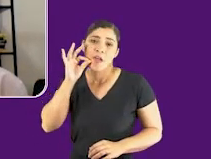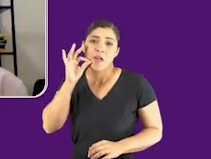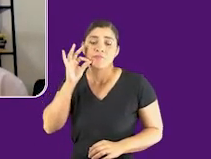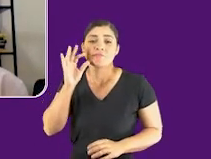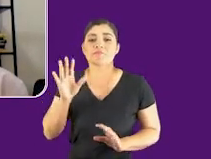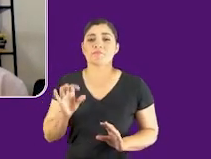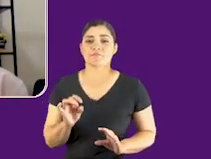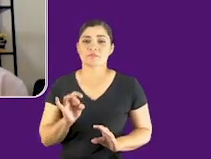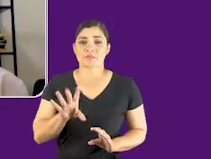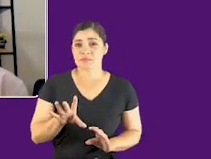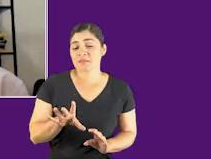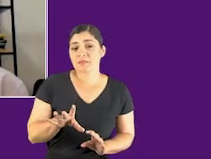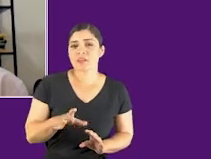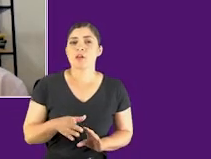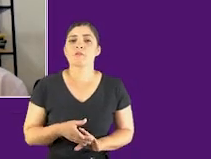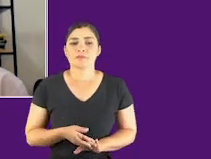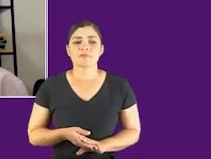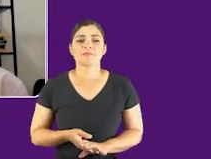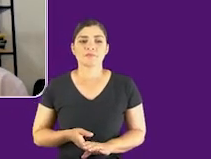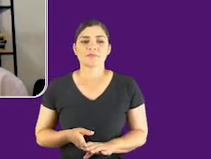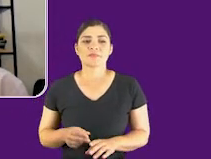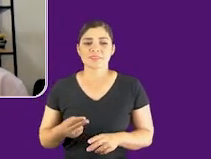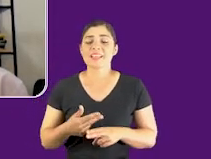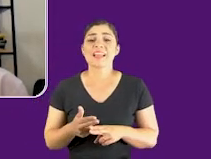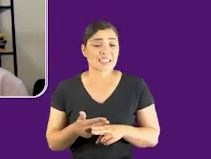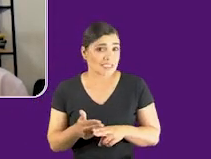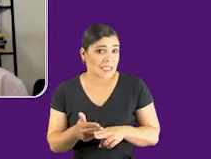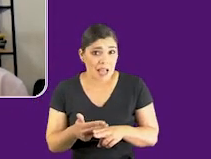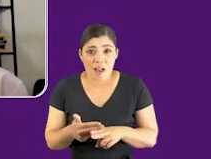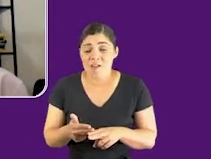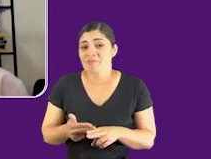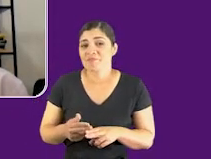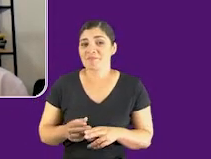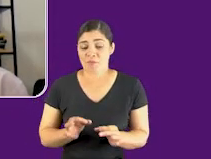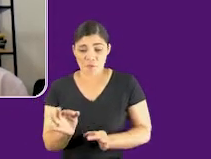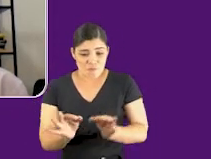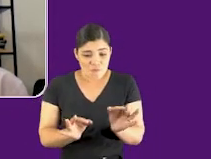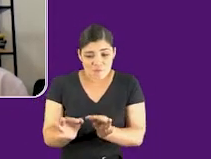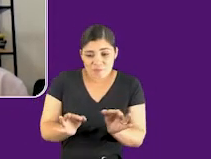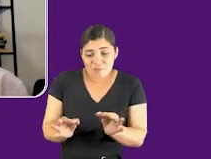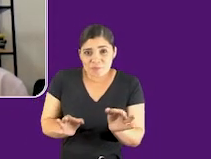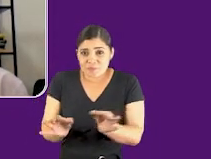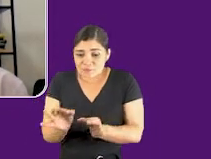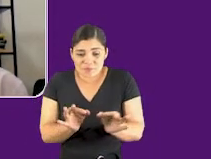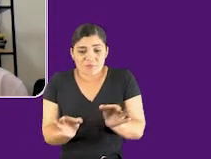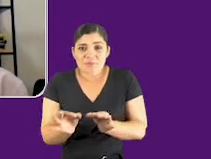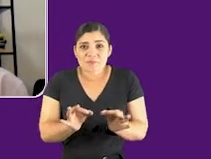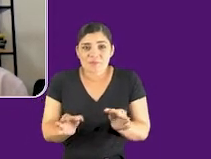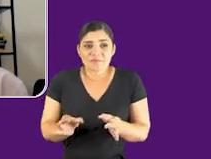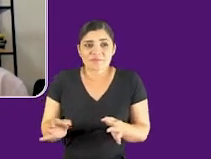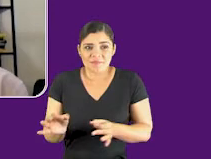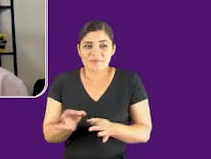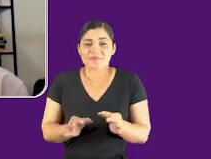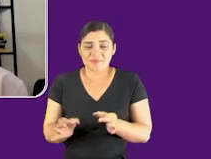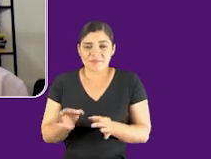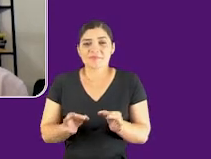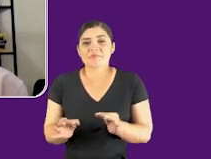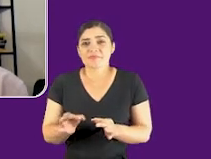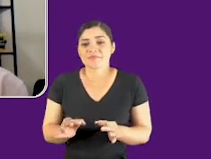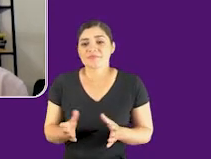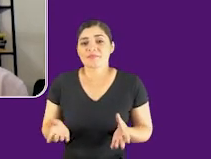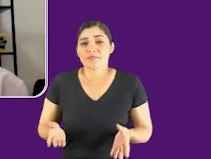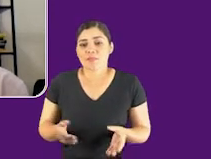então o Roberto vai ter a fórmula do Nescau que ele possa fazer e você pode integrar isso na cadeia inteira